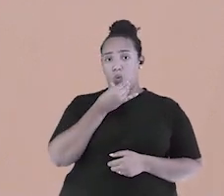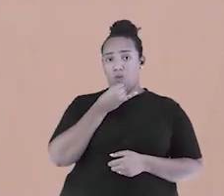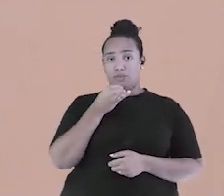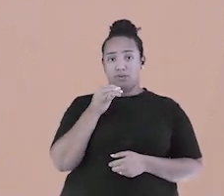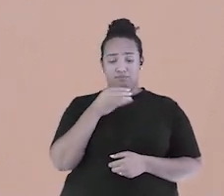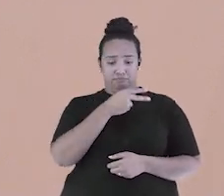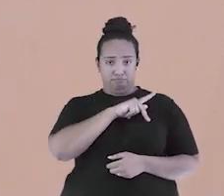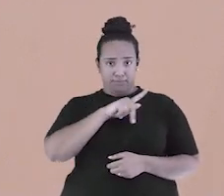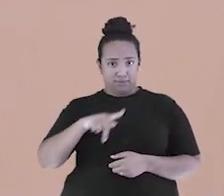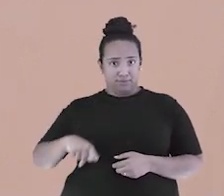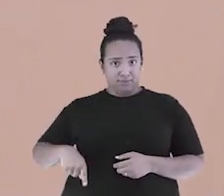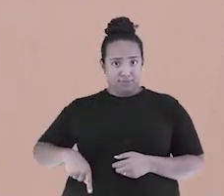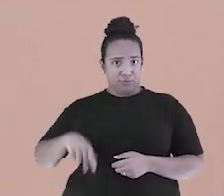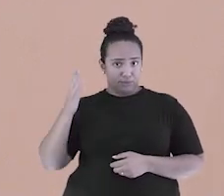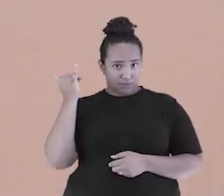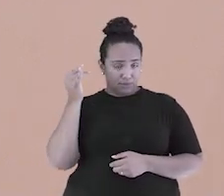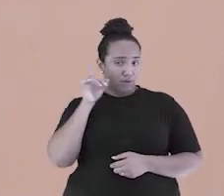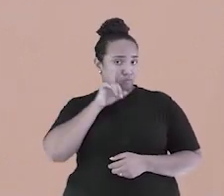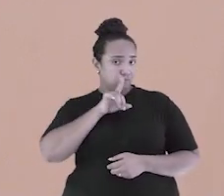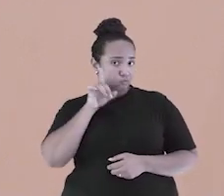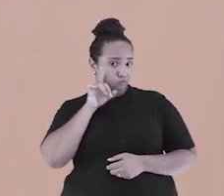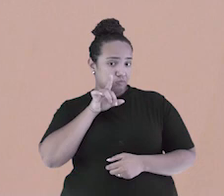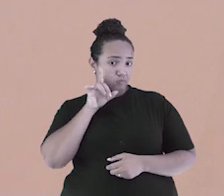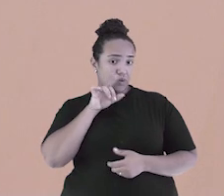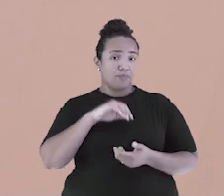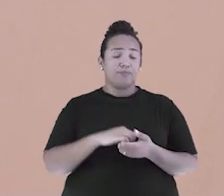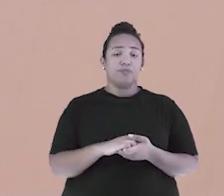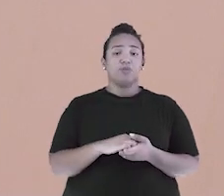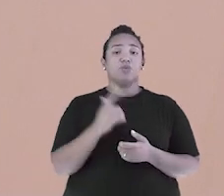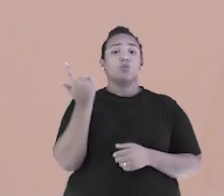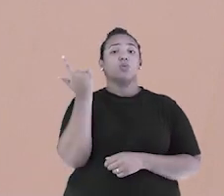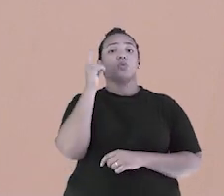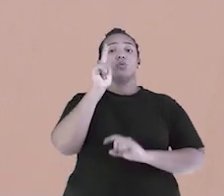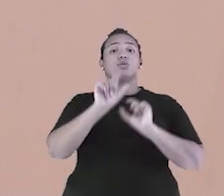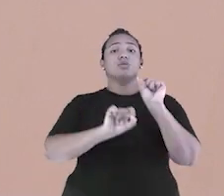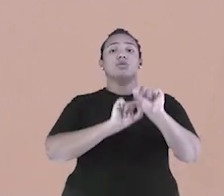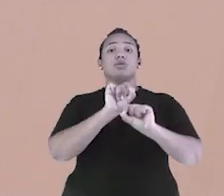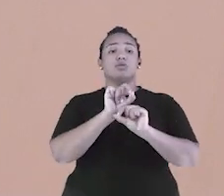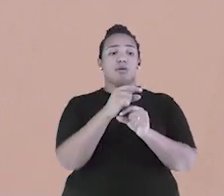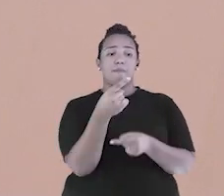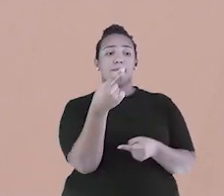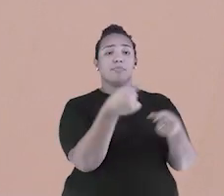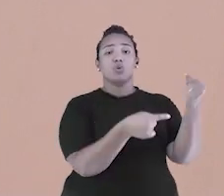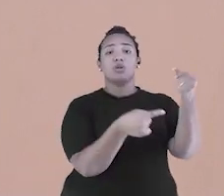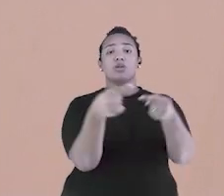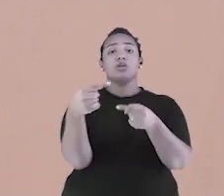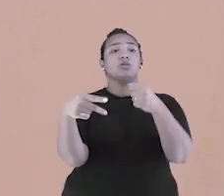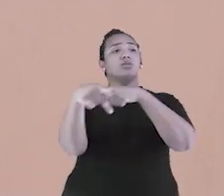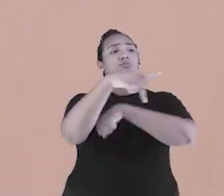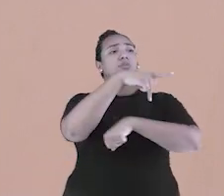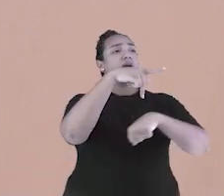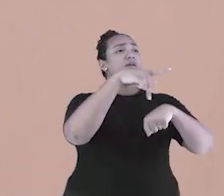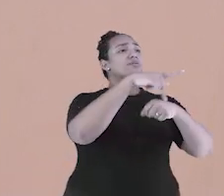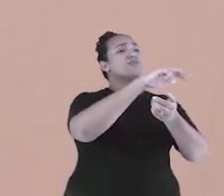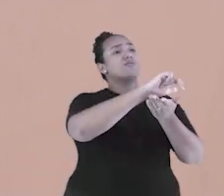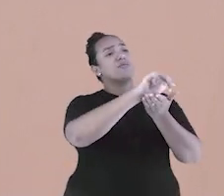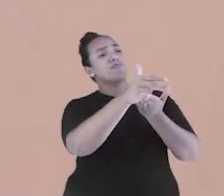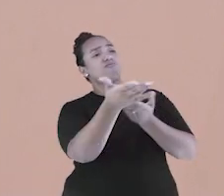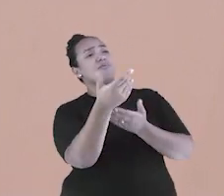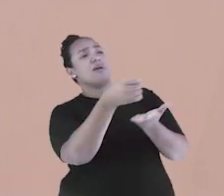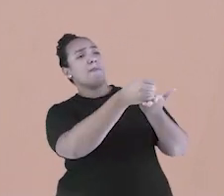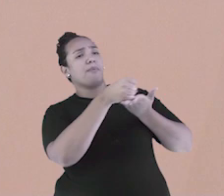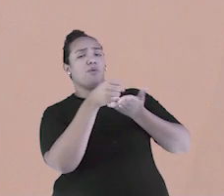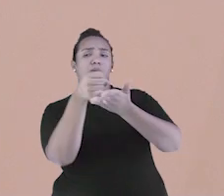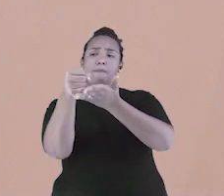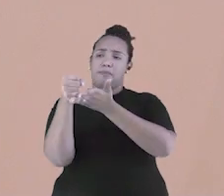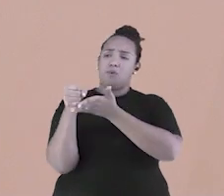George W. Bush, conseguiu reunir grande comoção e apoio político por diversos países do mundo e, com